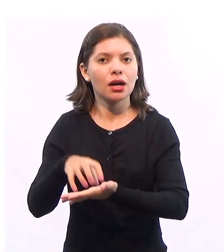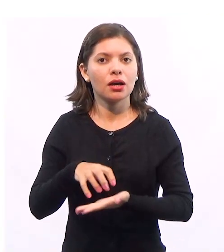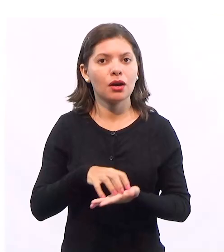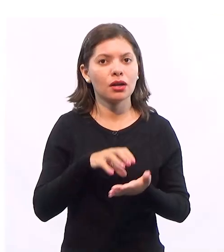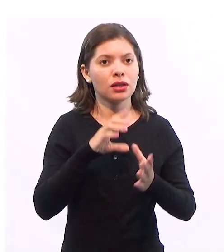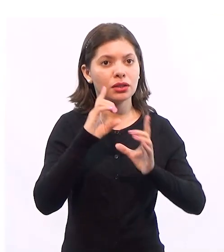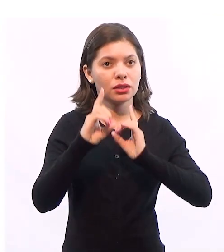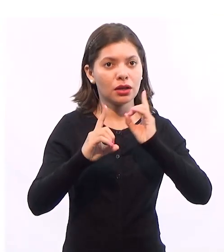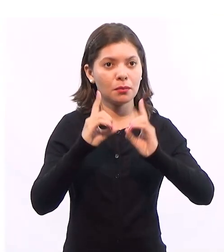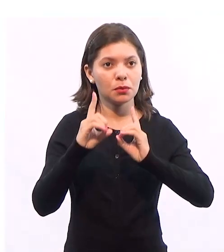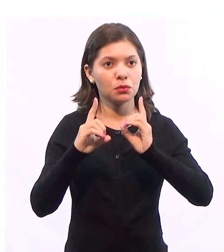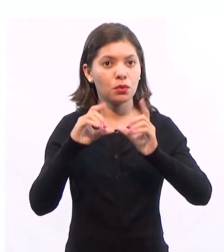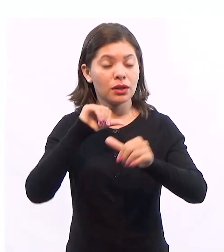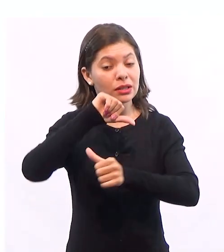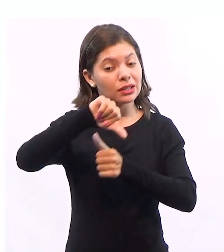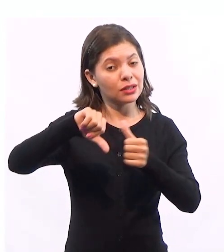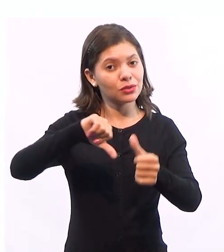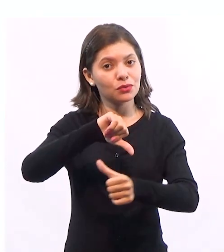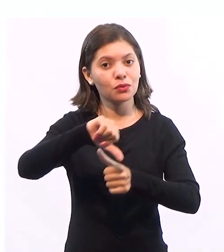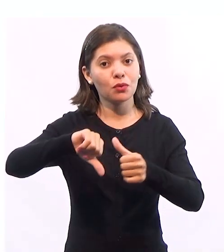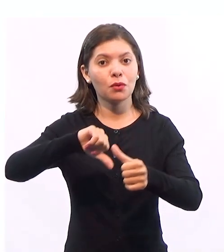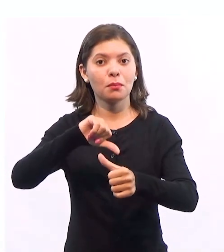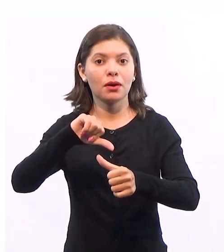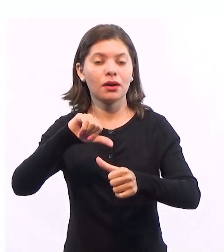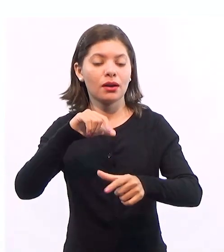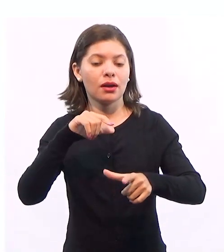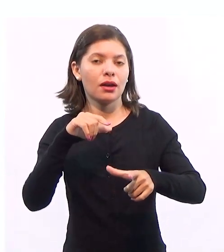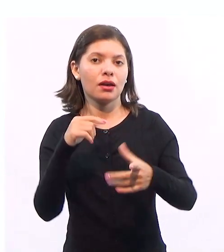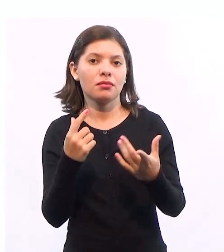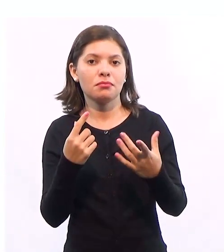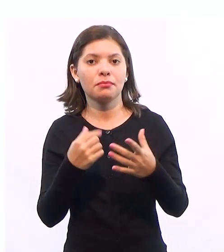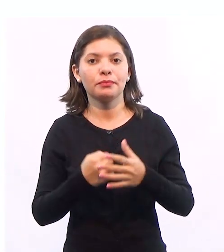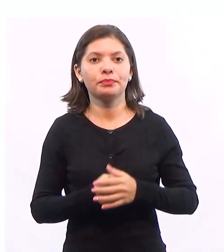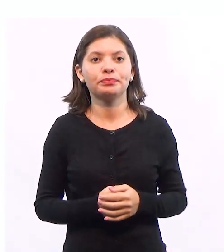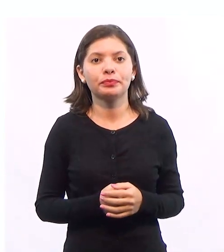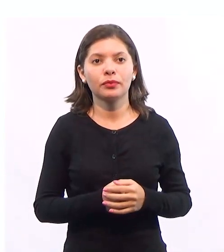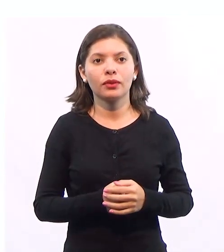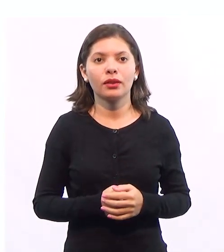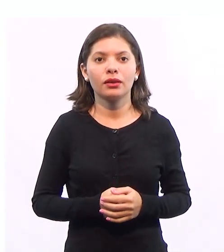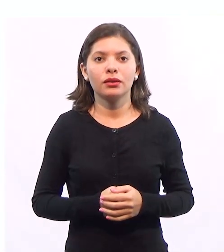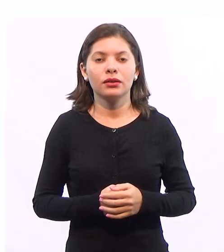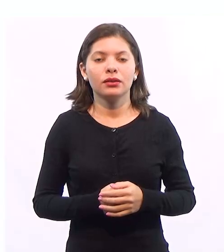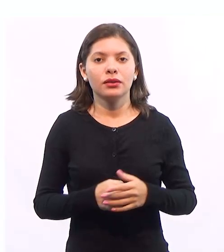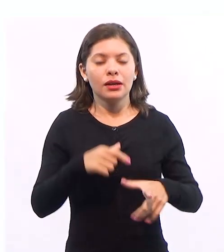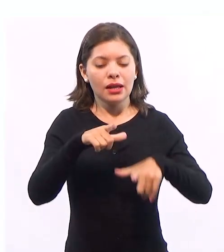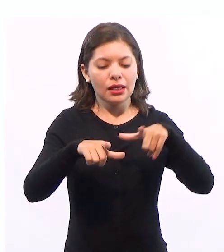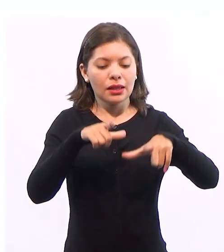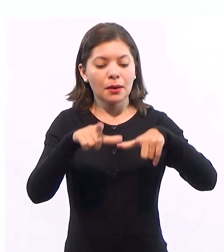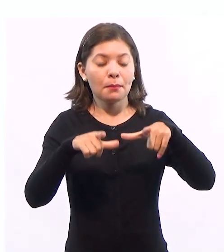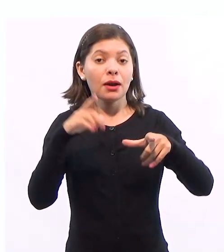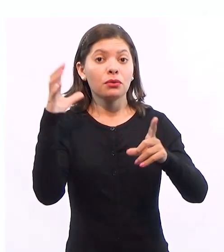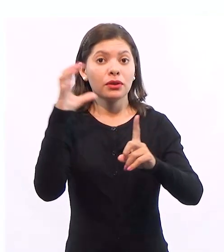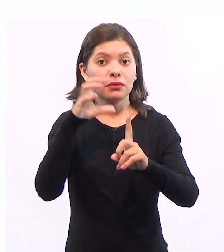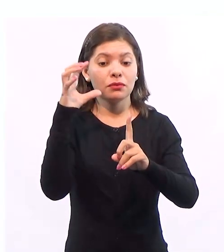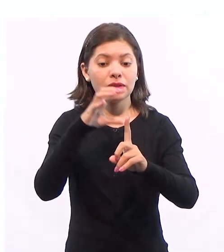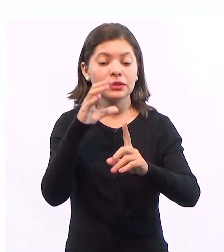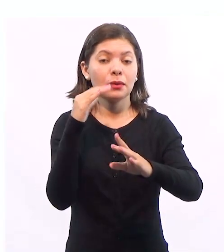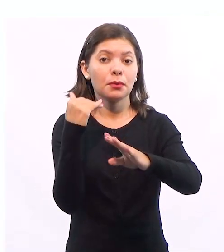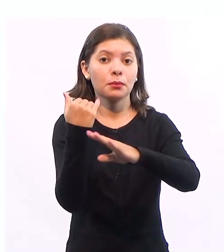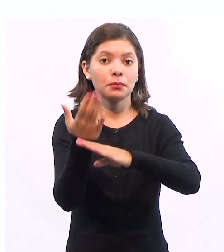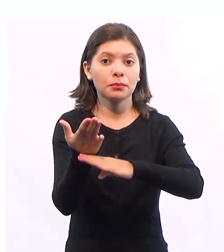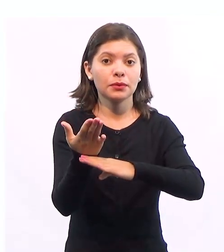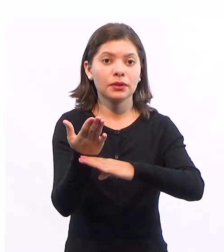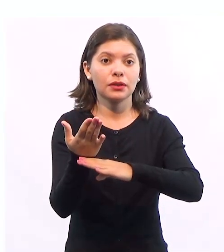que transforma insumos, tá? Ou seja, recursos, em produtos ou serviços e que influencia e é influenciado pelo seu